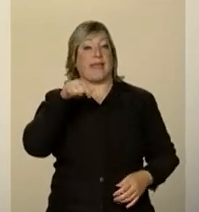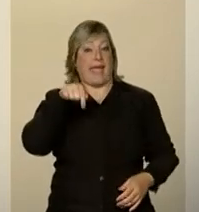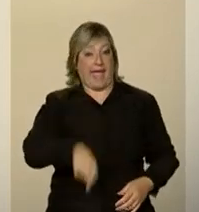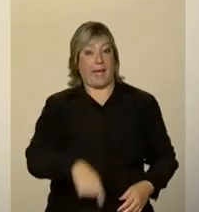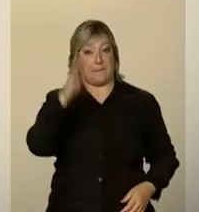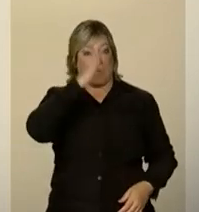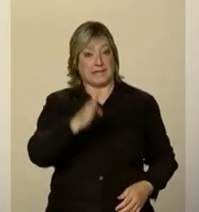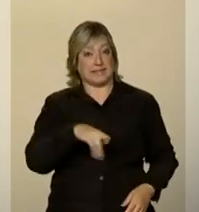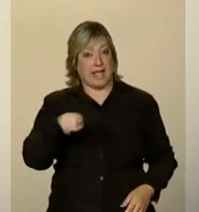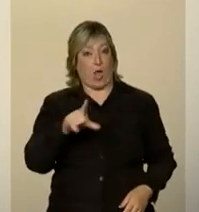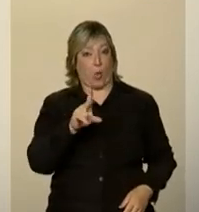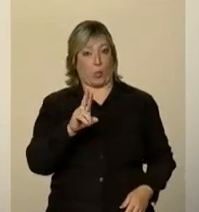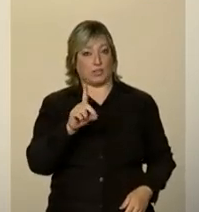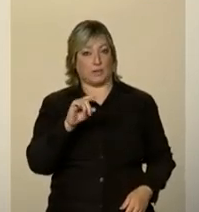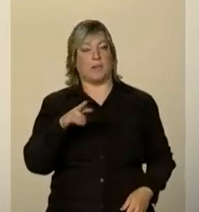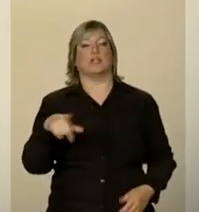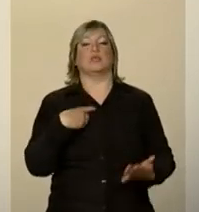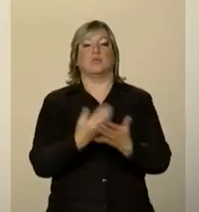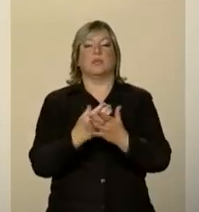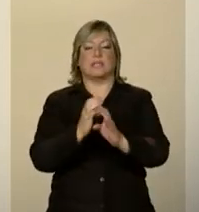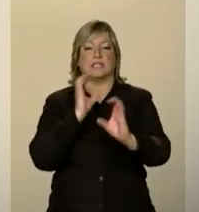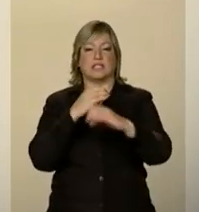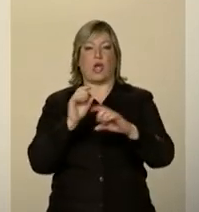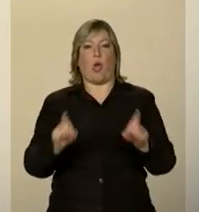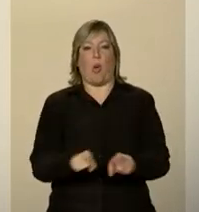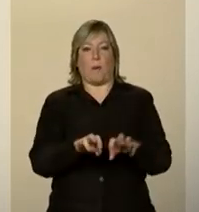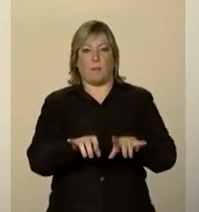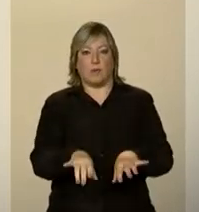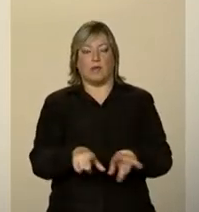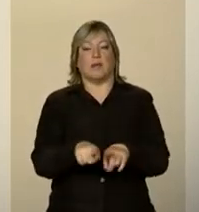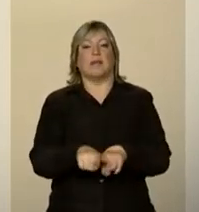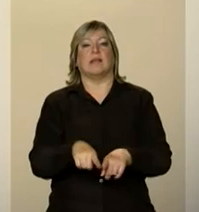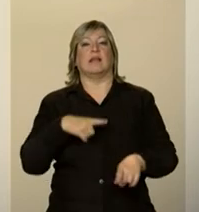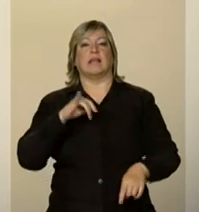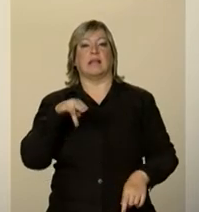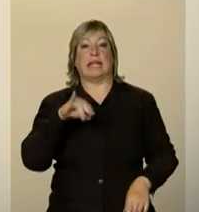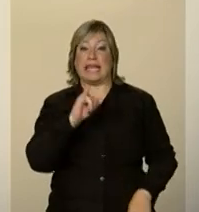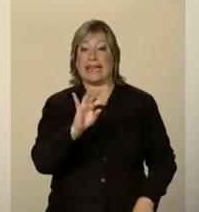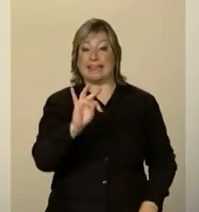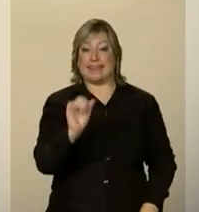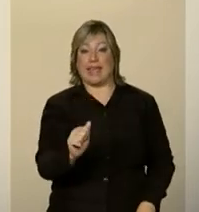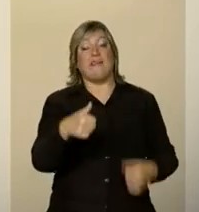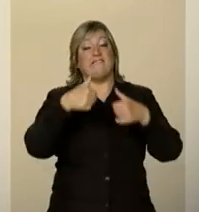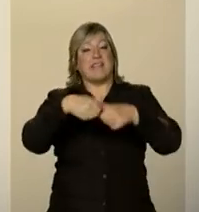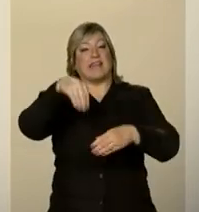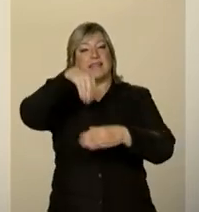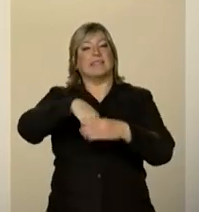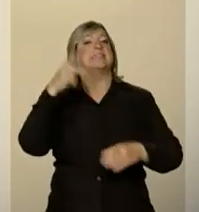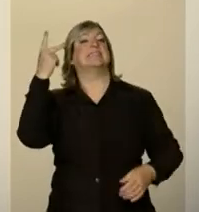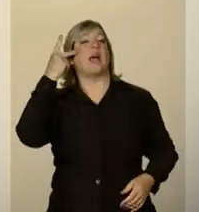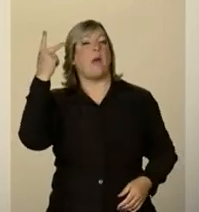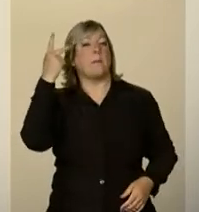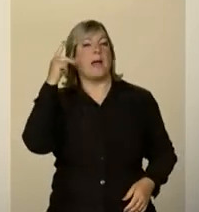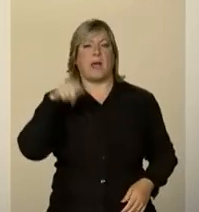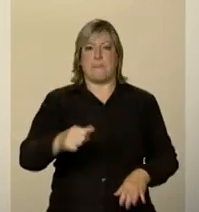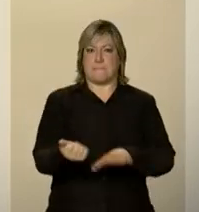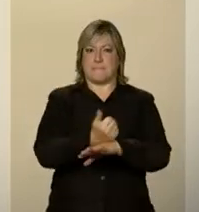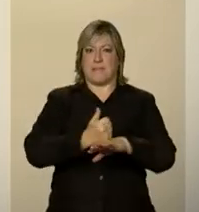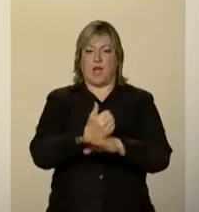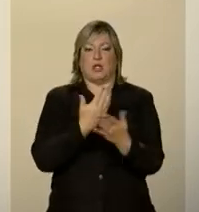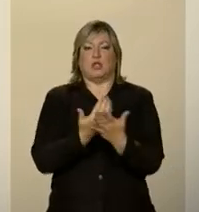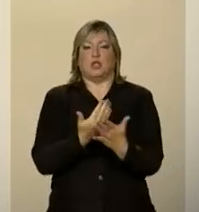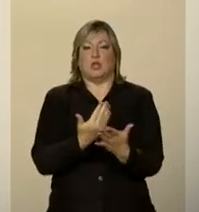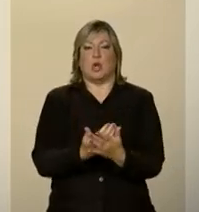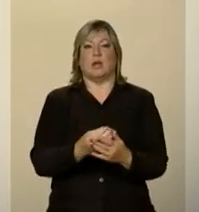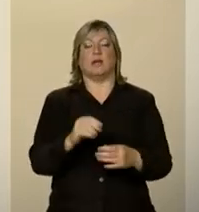estuda engenharia da computação no nosso Instituto Tecnológico da Aeronáutica ITA que fica no interior de São Paulo e é uma das melhores